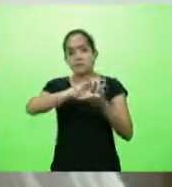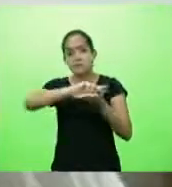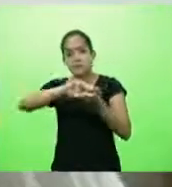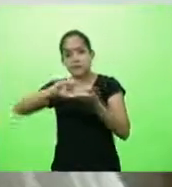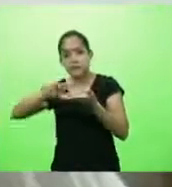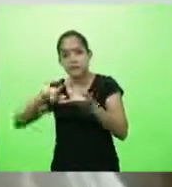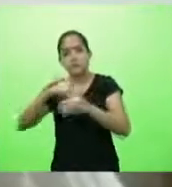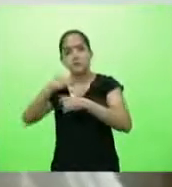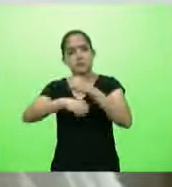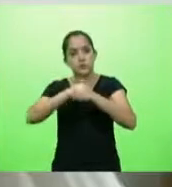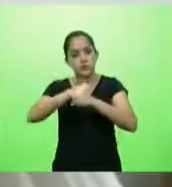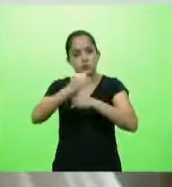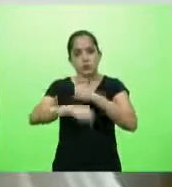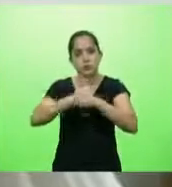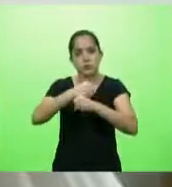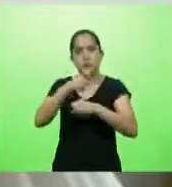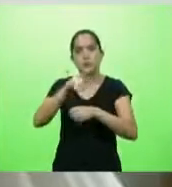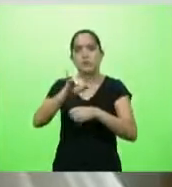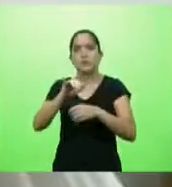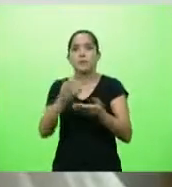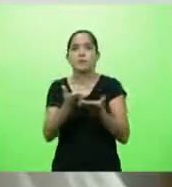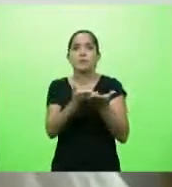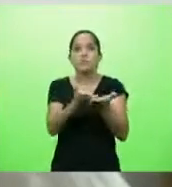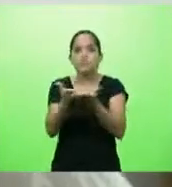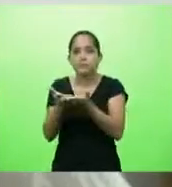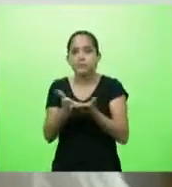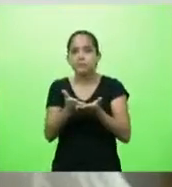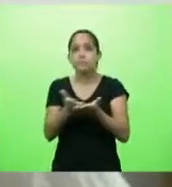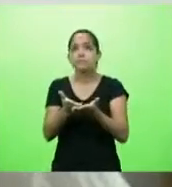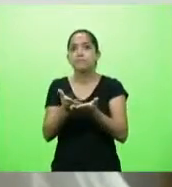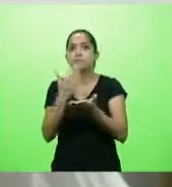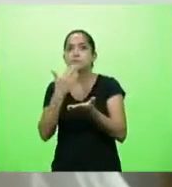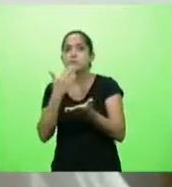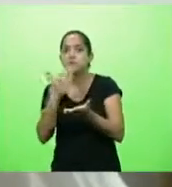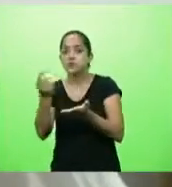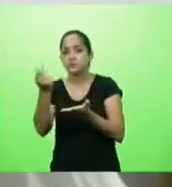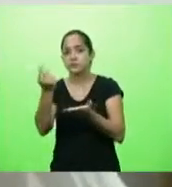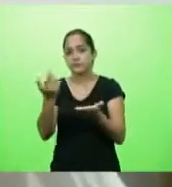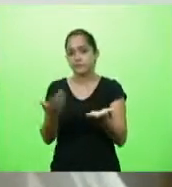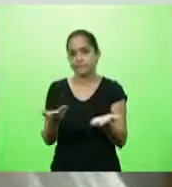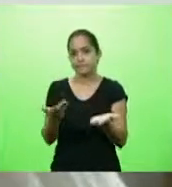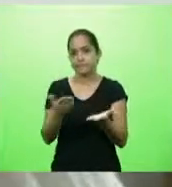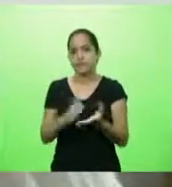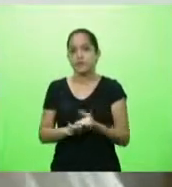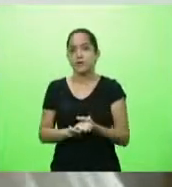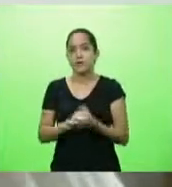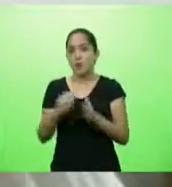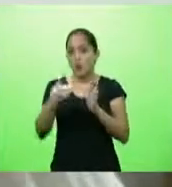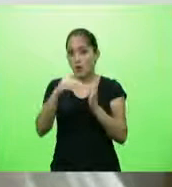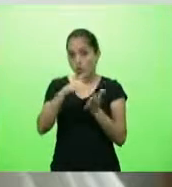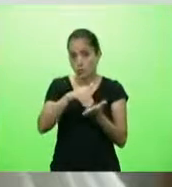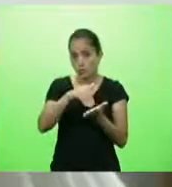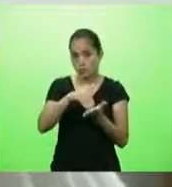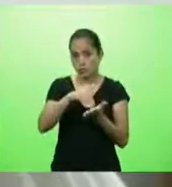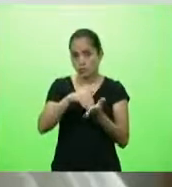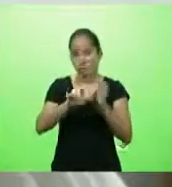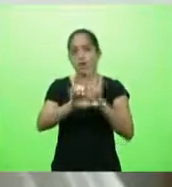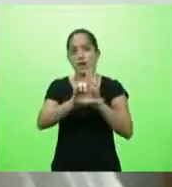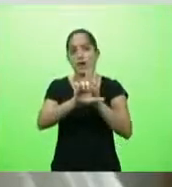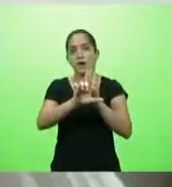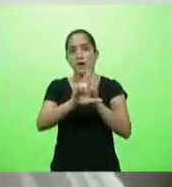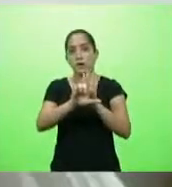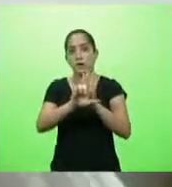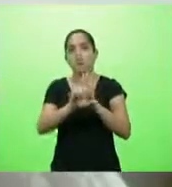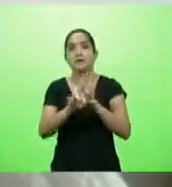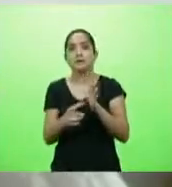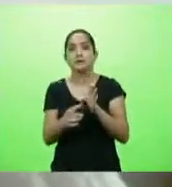tem que ficar com o Pires na mão em busca de recursos. A última questão a ser tratada foi uma lei que existe em Minas Gerais,